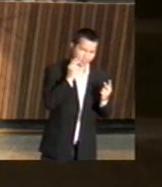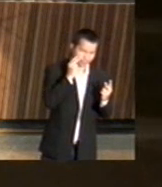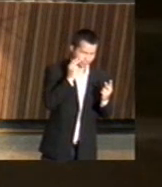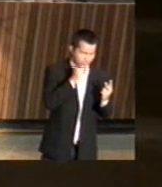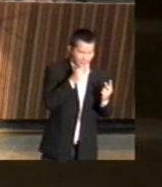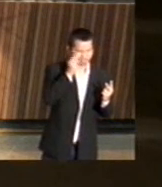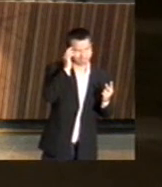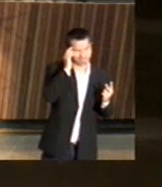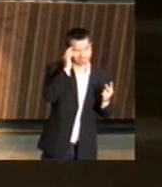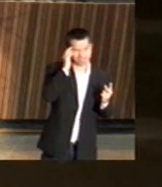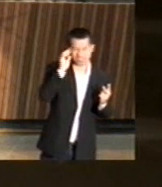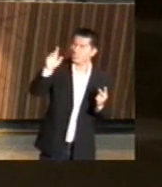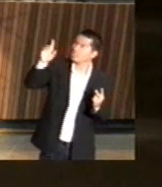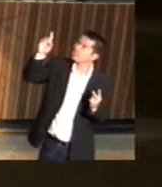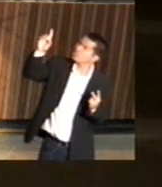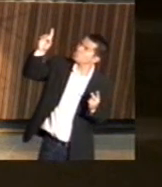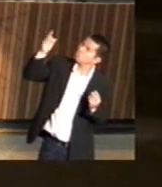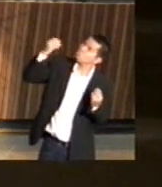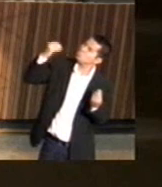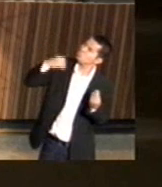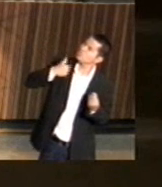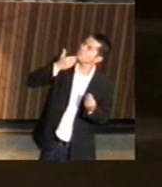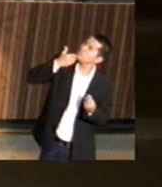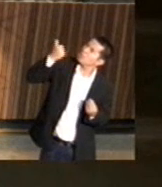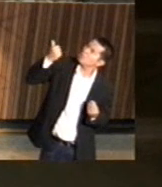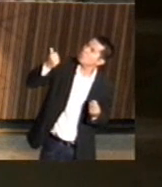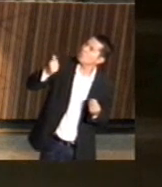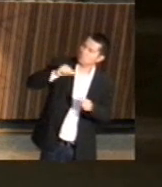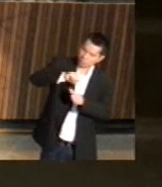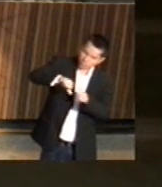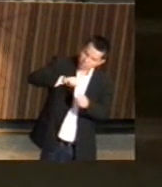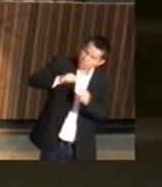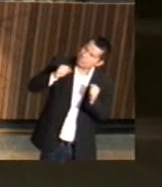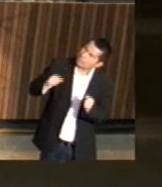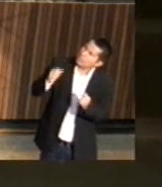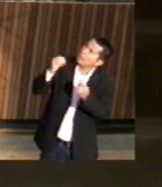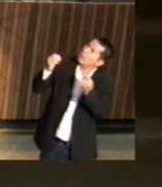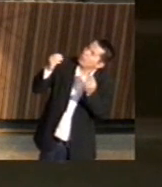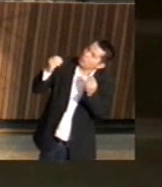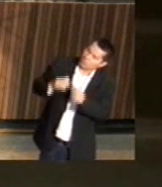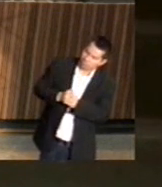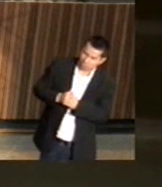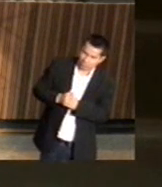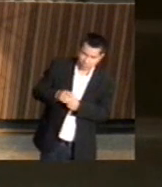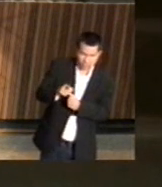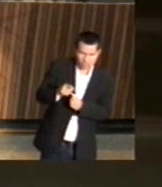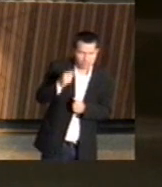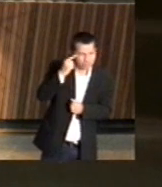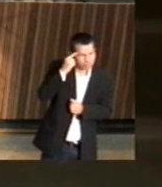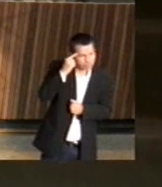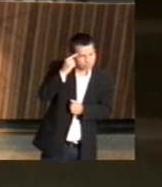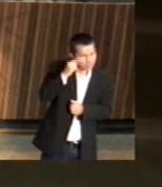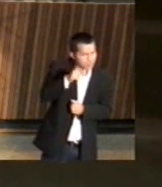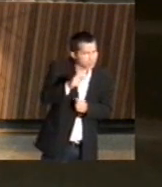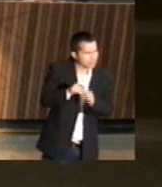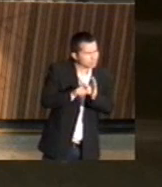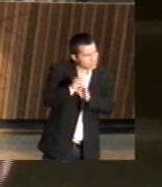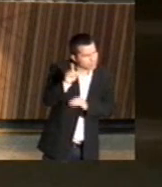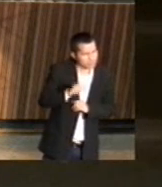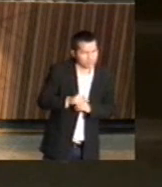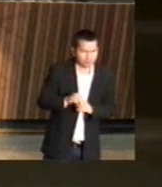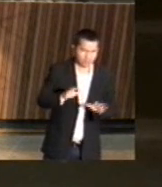último centavo. E sabe quem eram os verdugos? Eram os homens que vinham com varas cobrar os